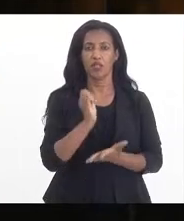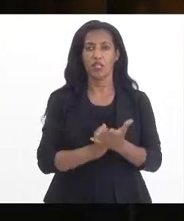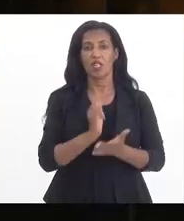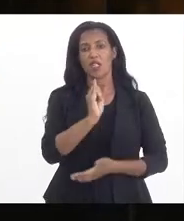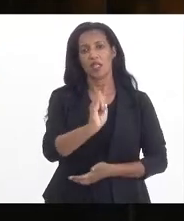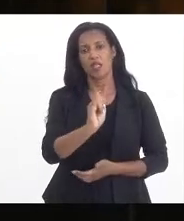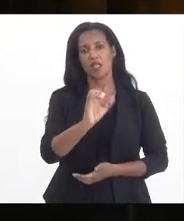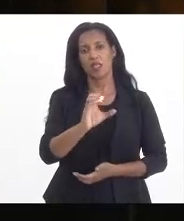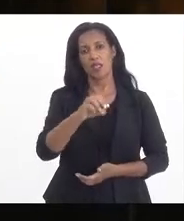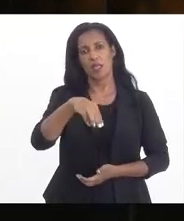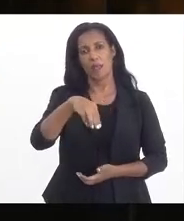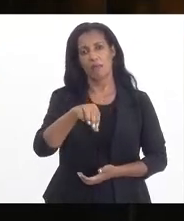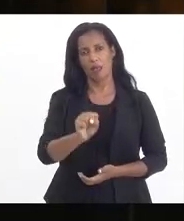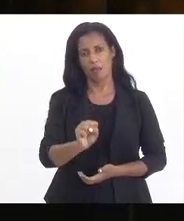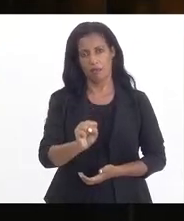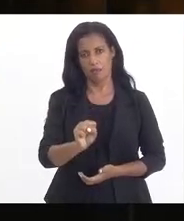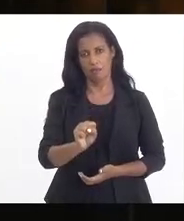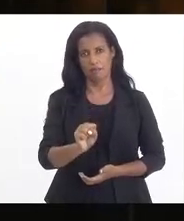ICMS.